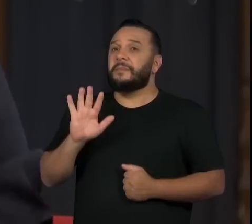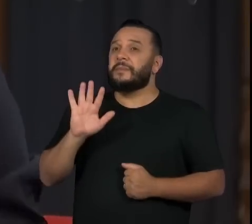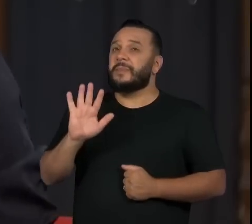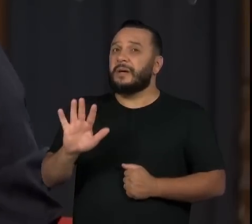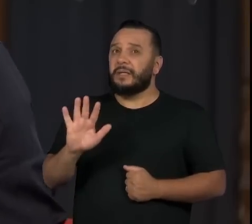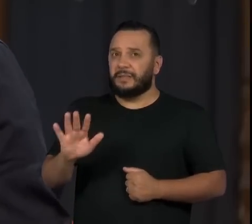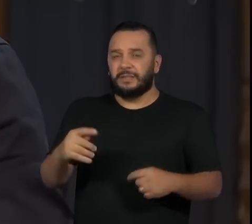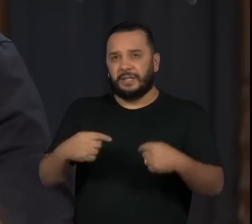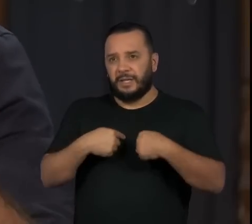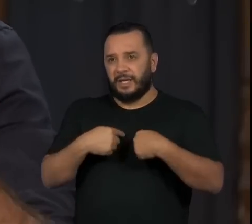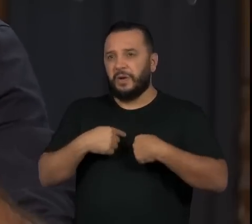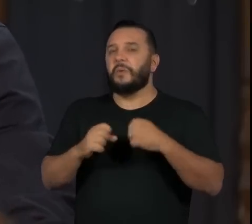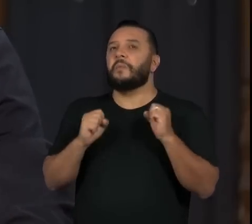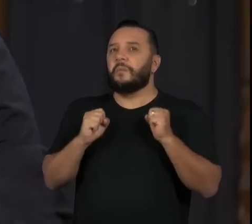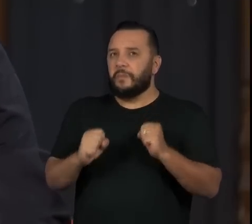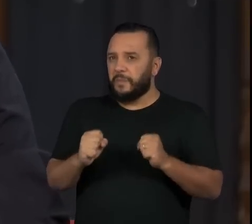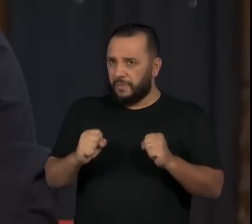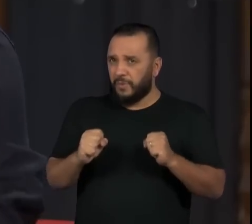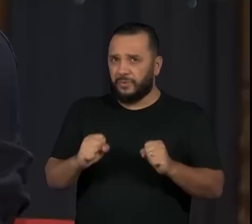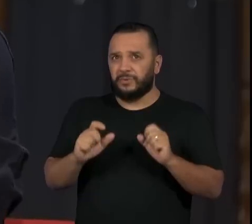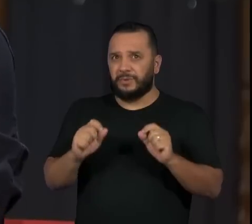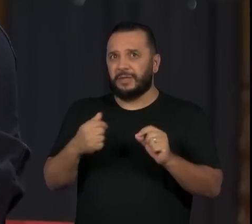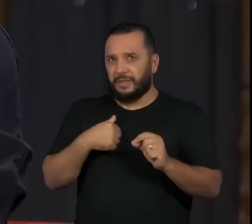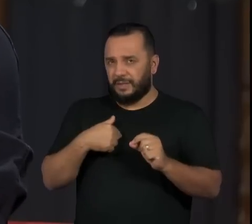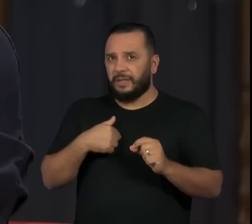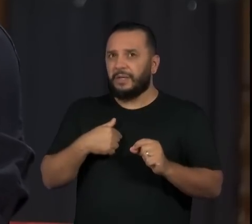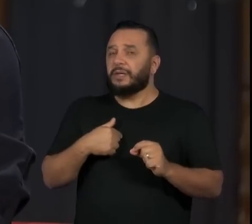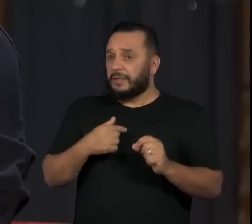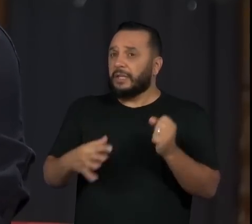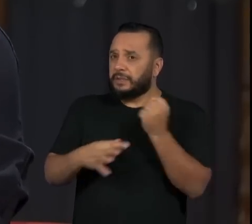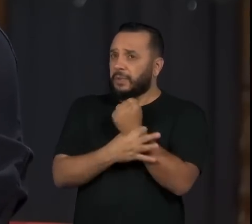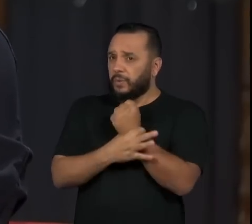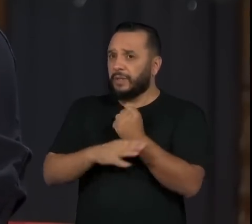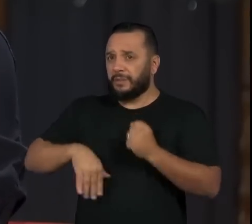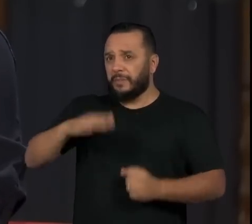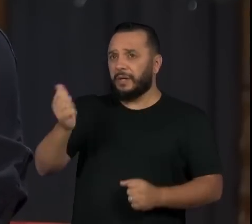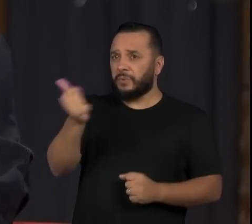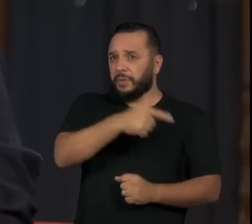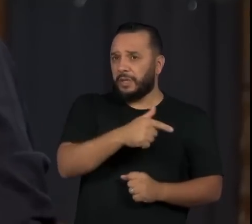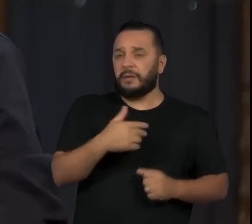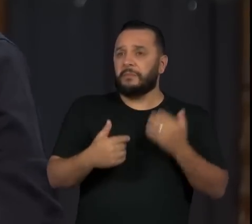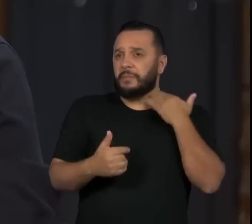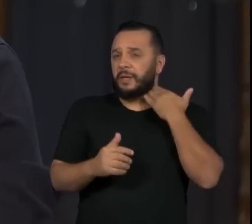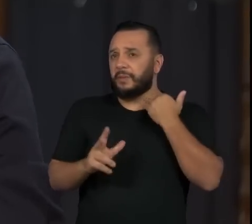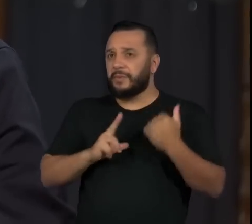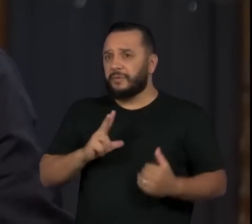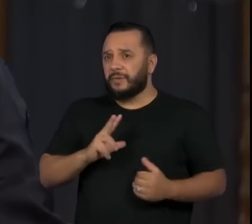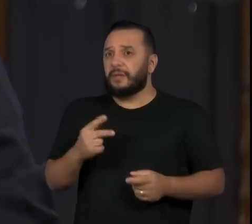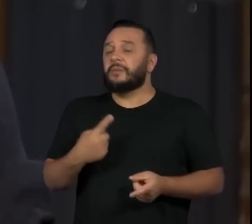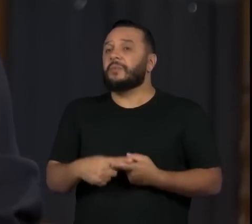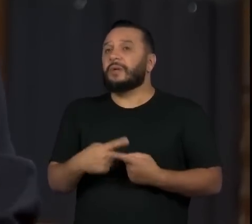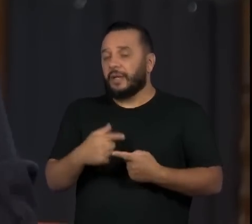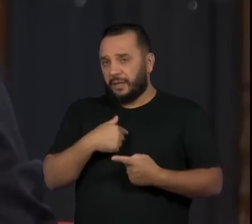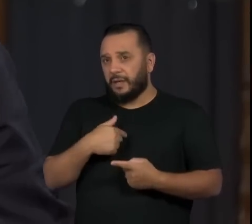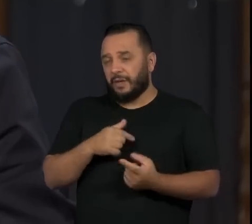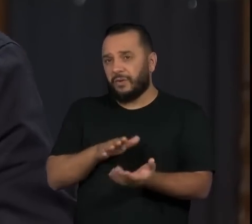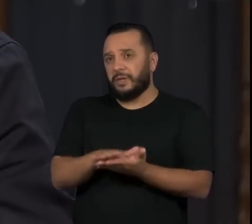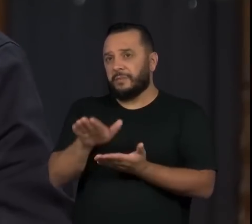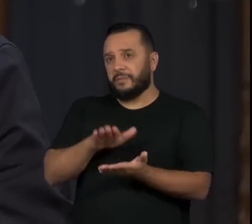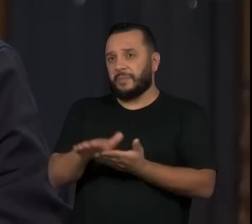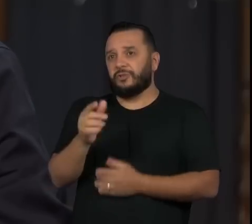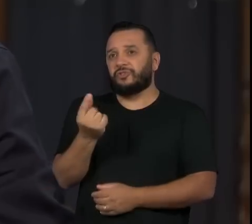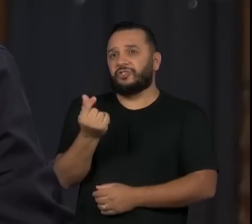que eu vou poder direcionar, te dou até mais garantias do que o banco privado pode, porque eu sou quem emite o dinheiro, mas eu vou